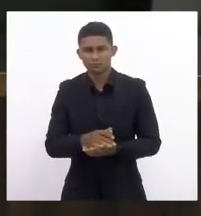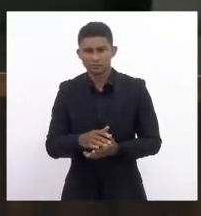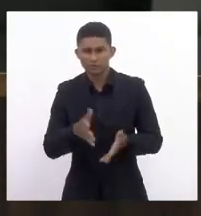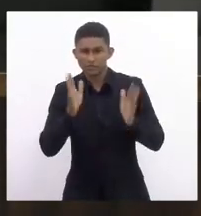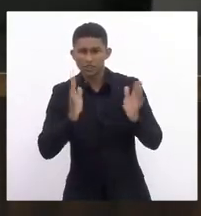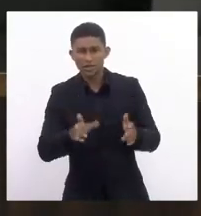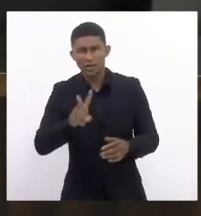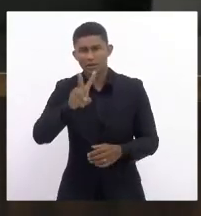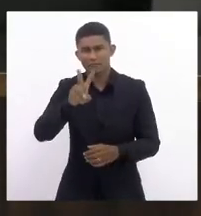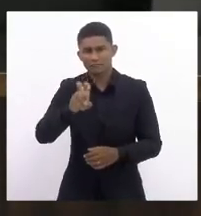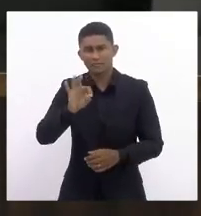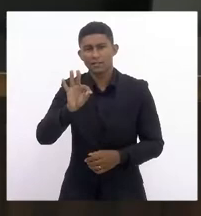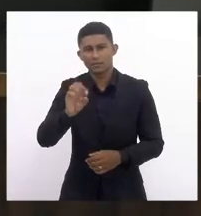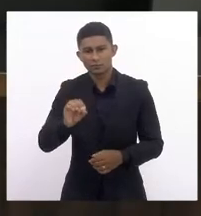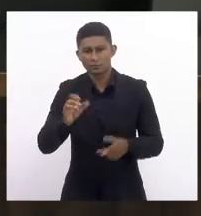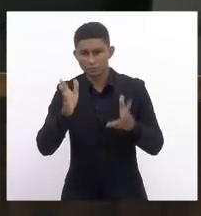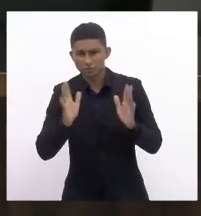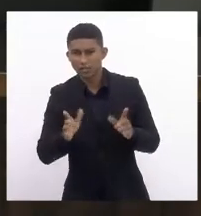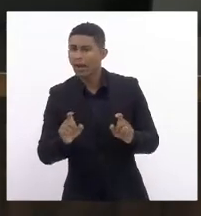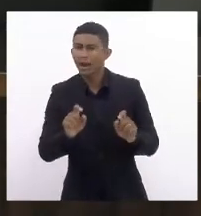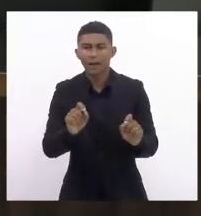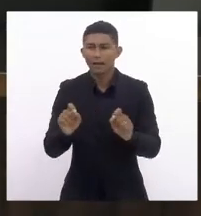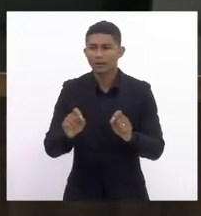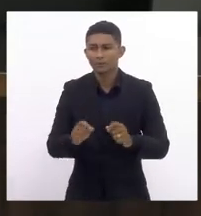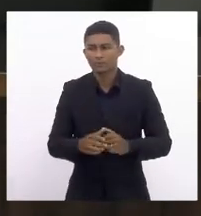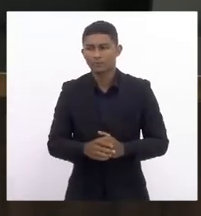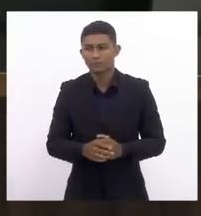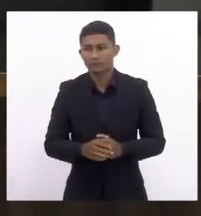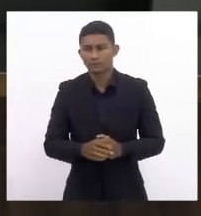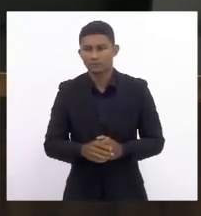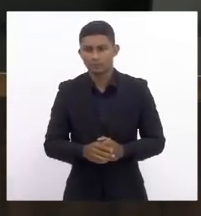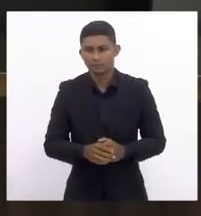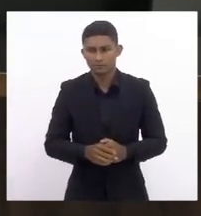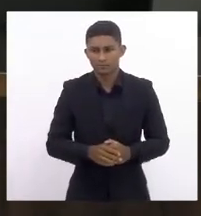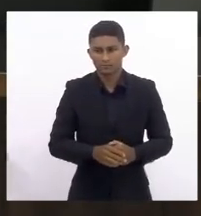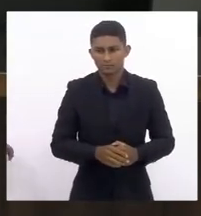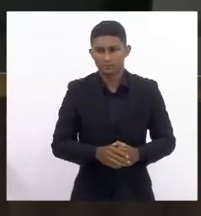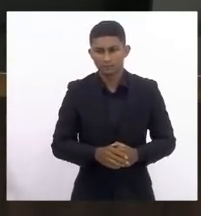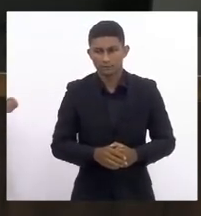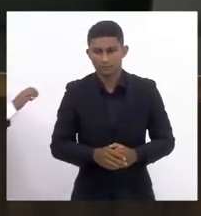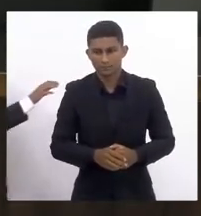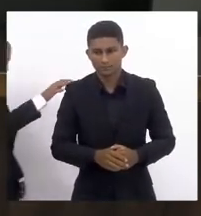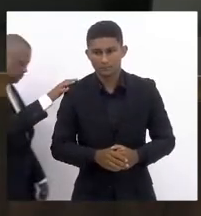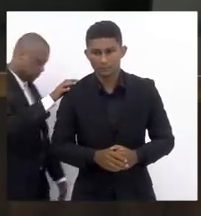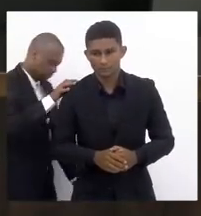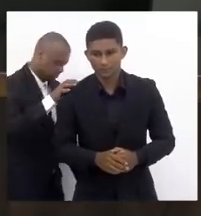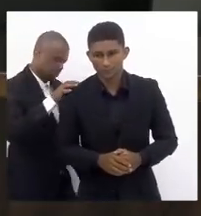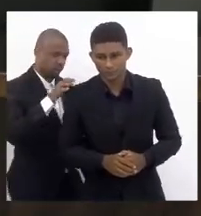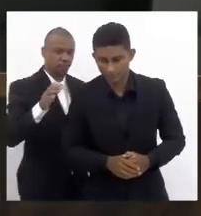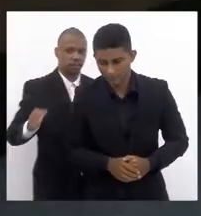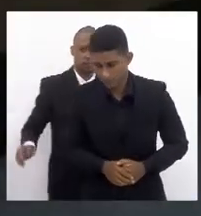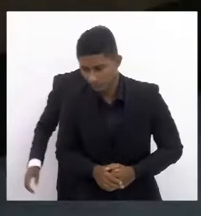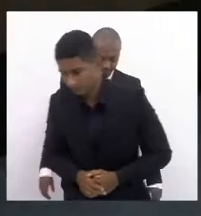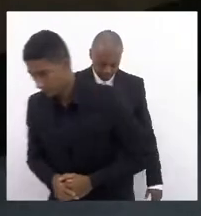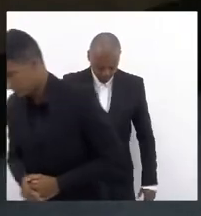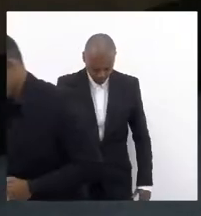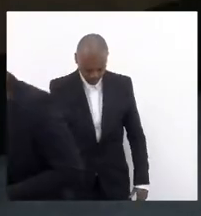vetado? Senhor presidente, deixa eu só dar uma explicação. Deputado Luiz Paulo.